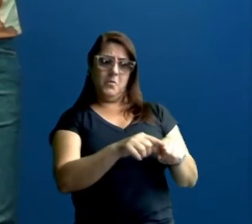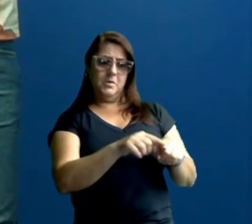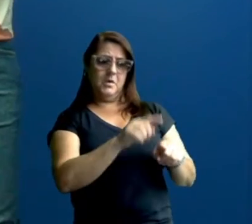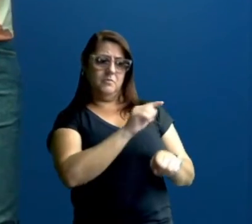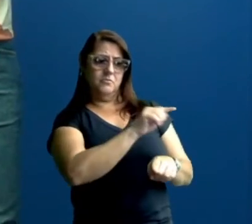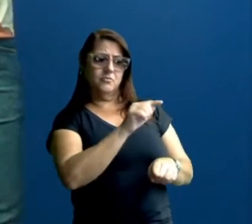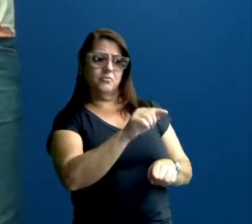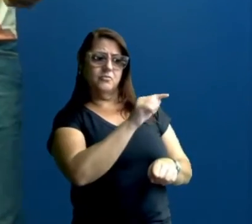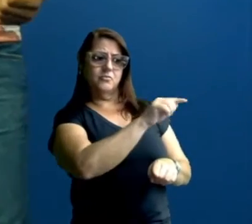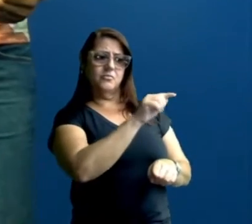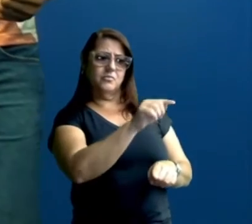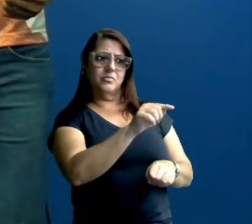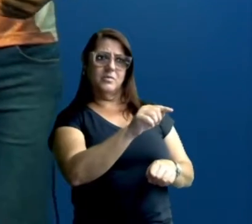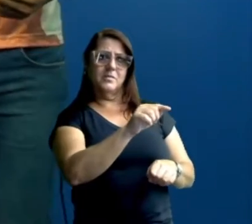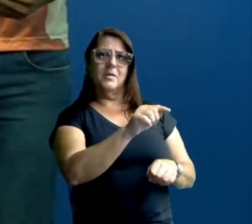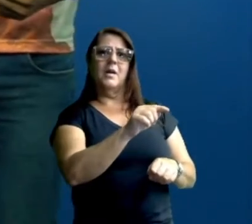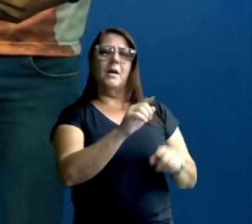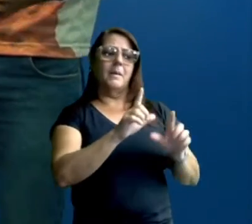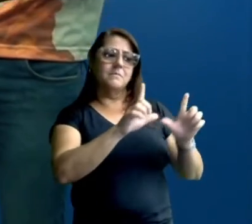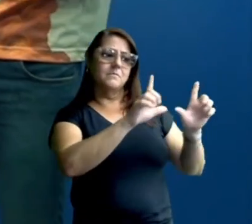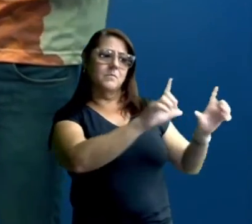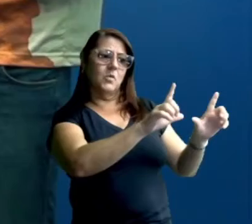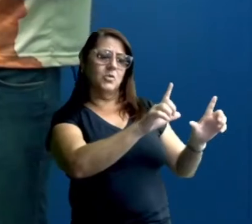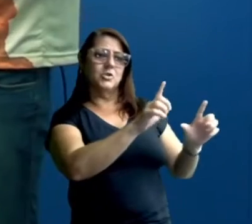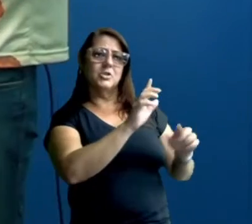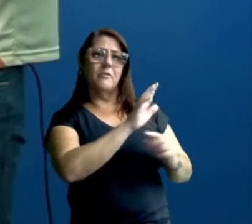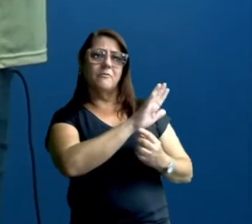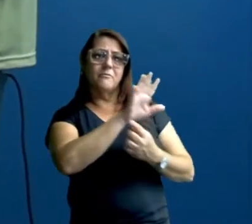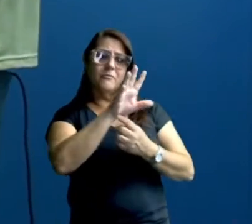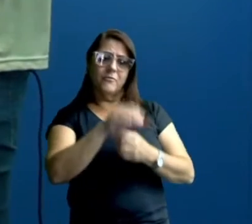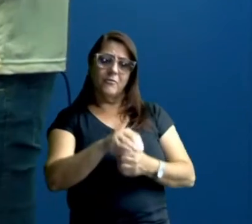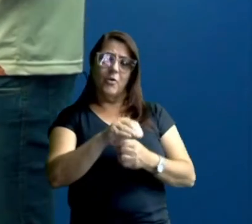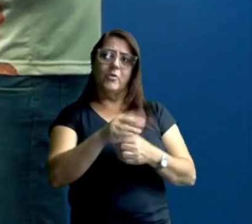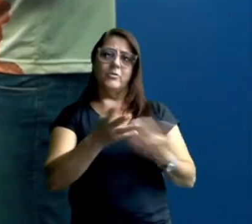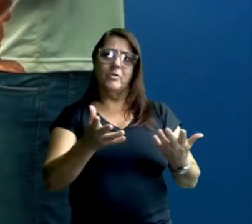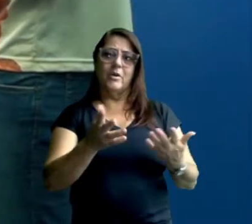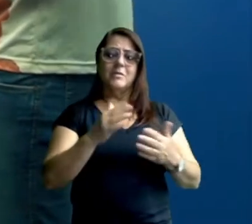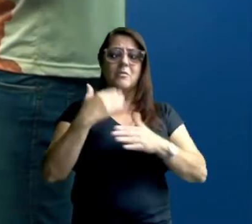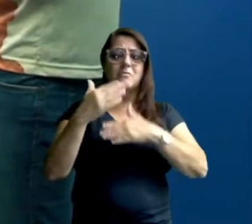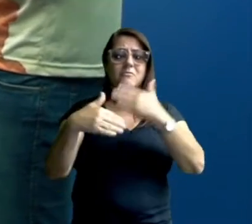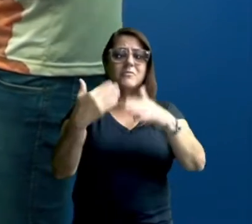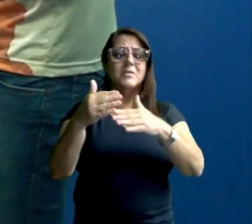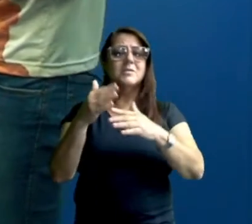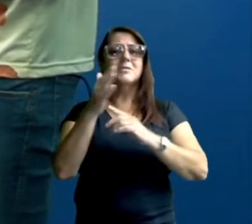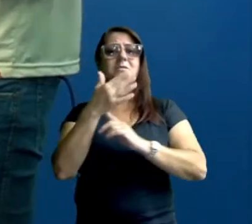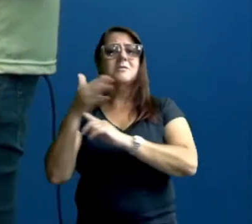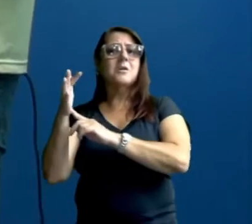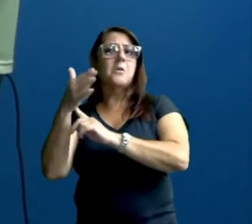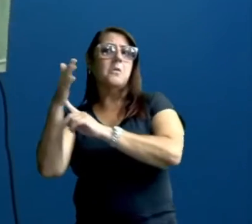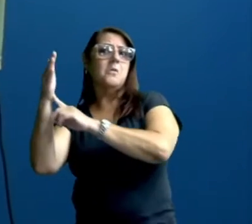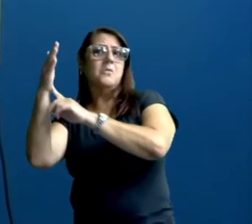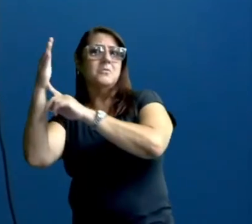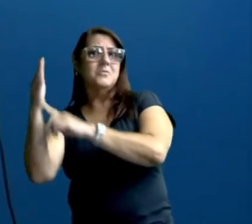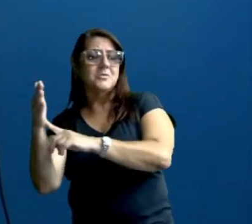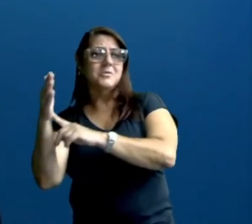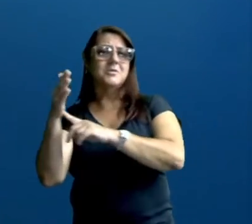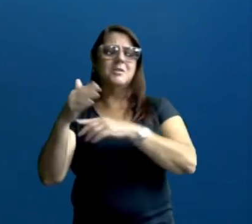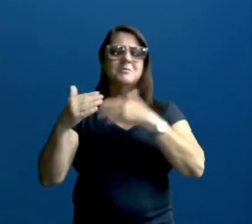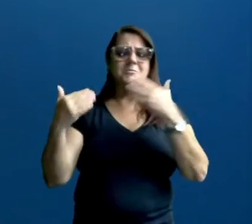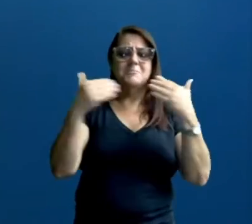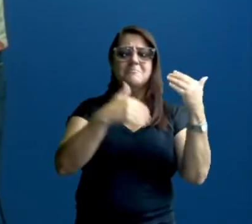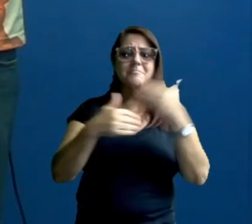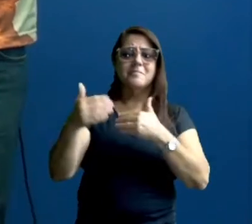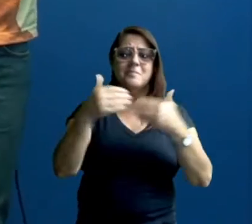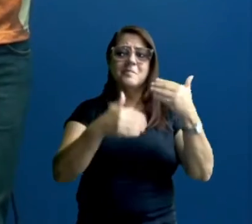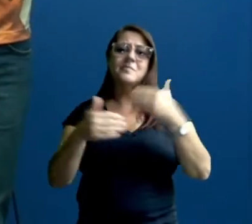onde, através do voto, nós exercemos a nossa cidadania. Então observe que vários exemplos de produção, de consumo, de